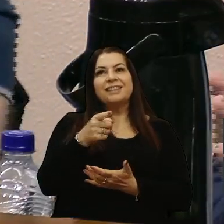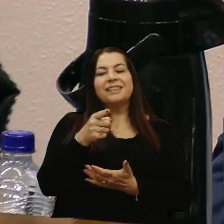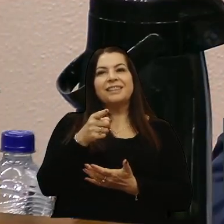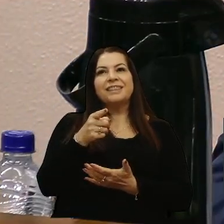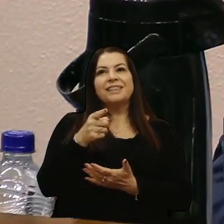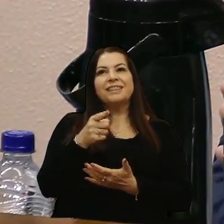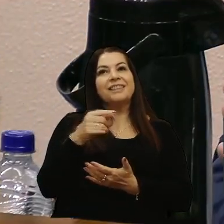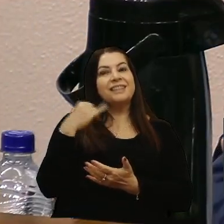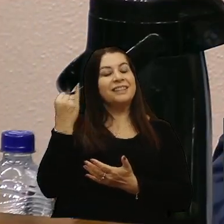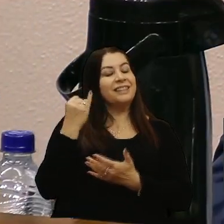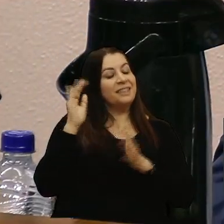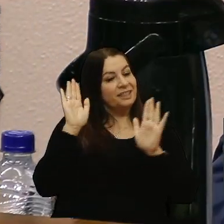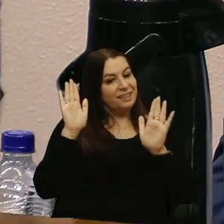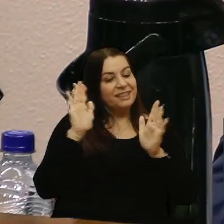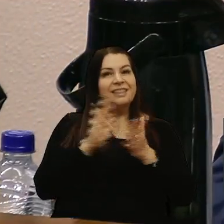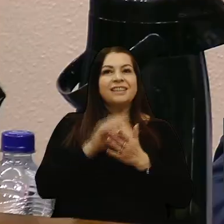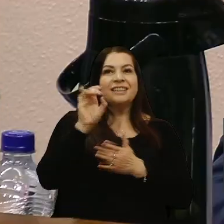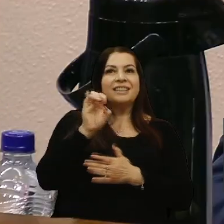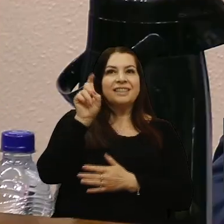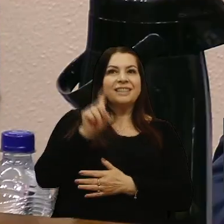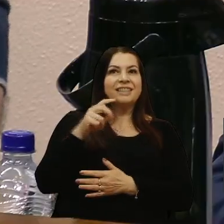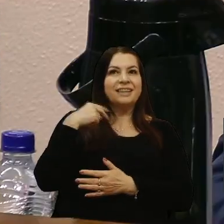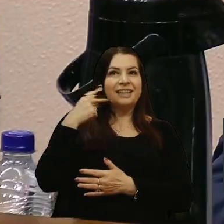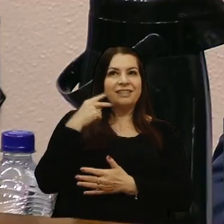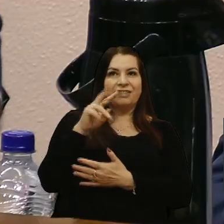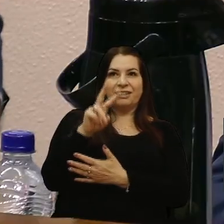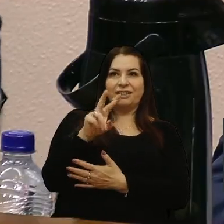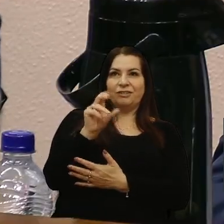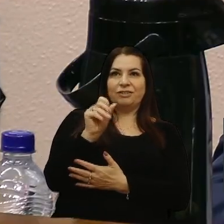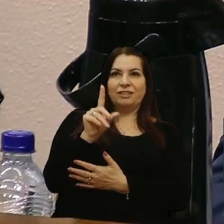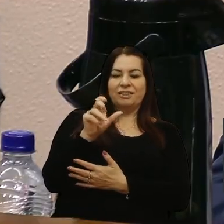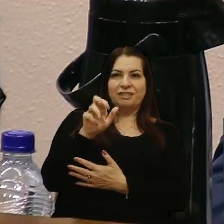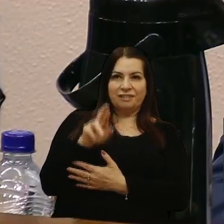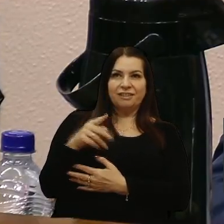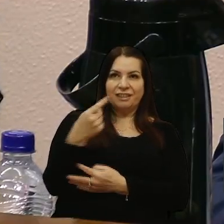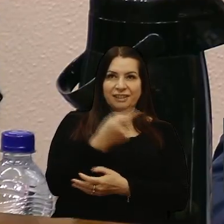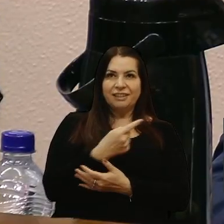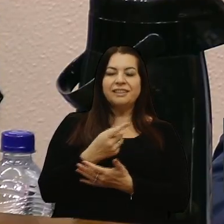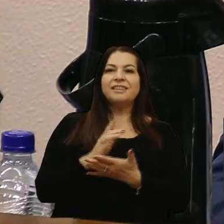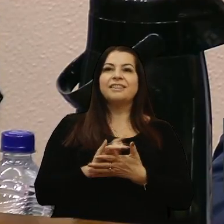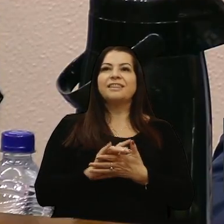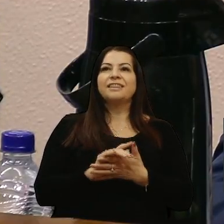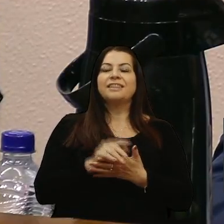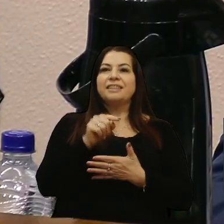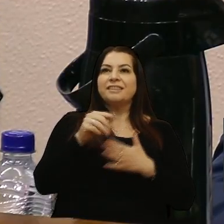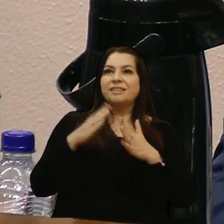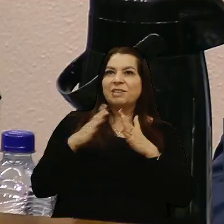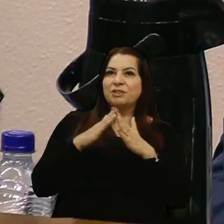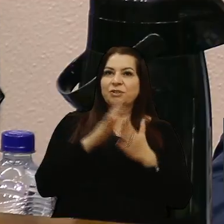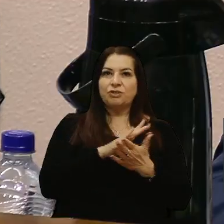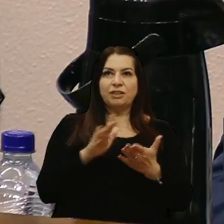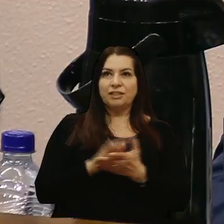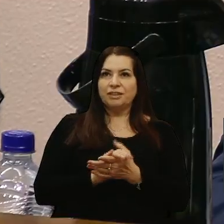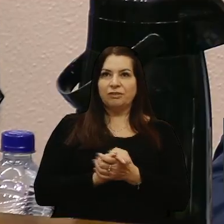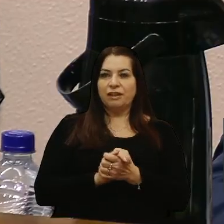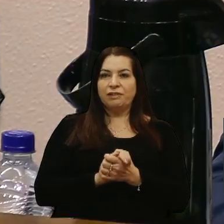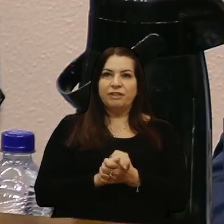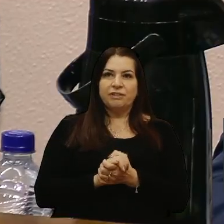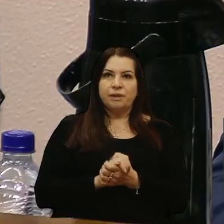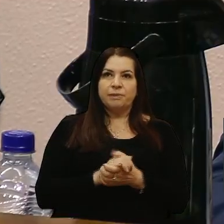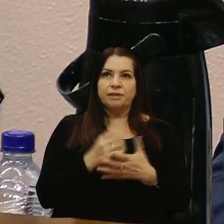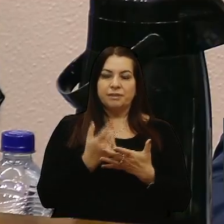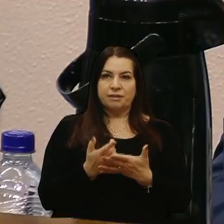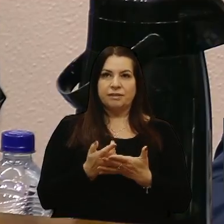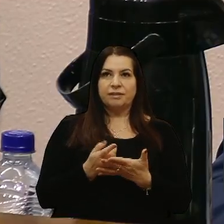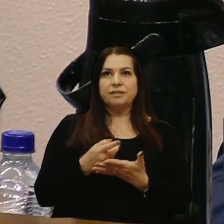São importantes, né? Ex-vereador Valdemar. Mas é Valdemar também, bem-vindo, ex-vereador dessa casa, sua casa também.